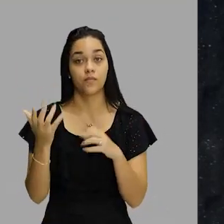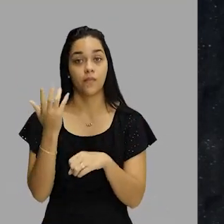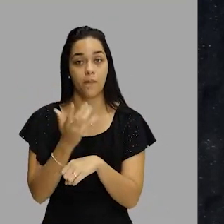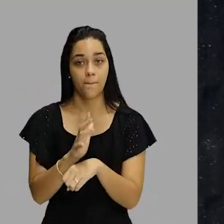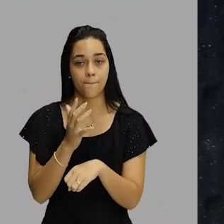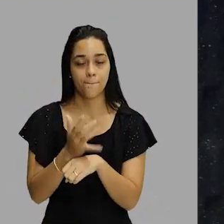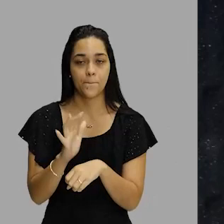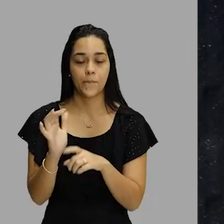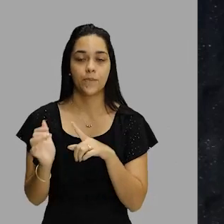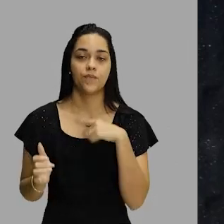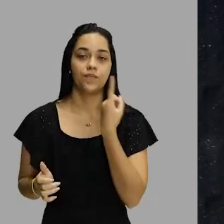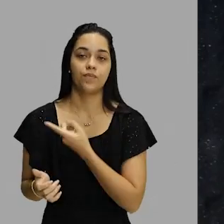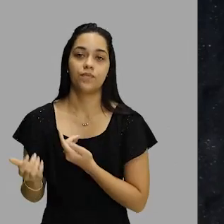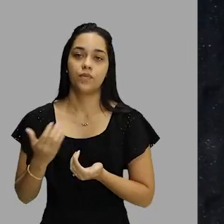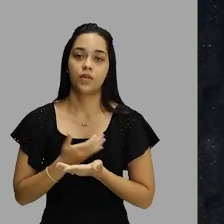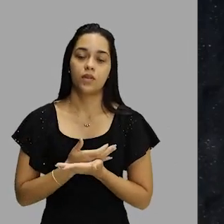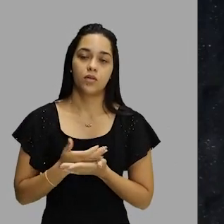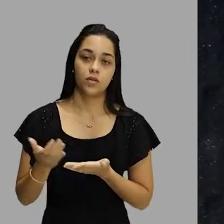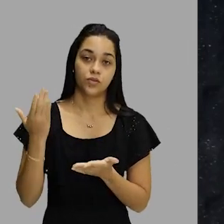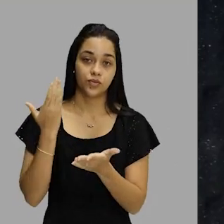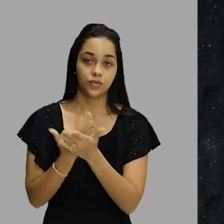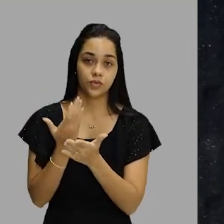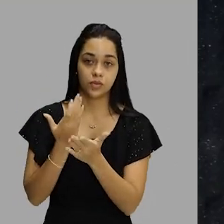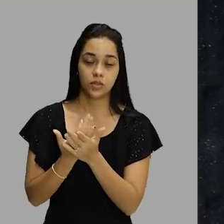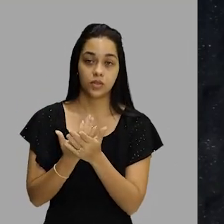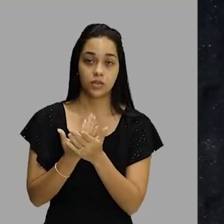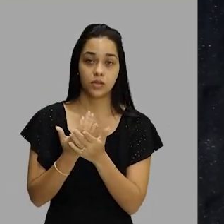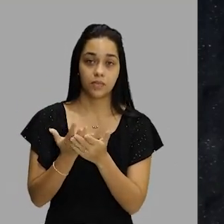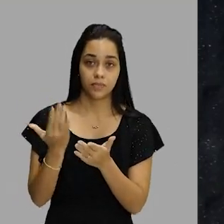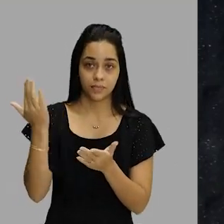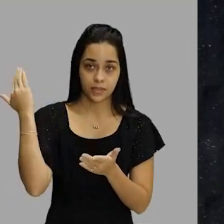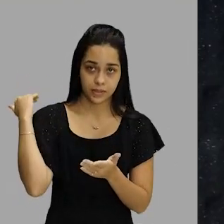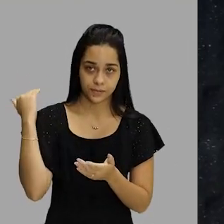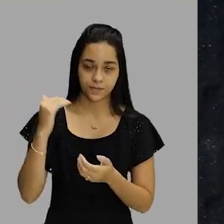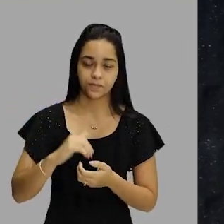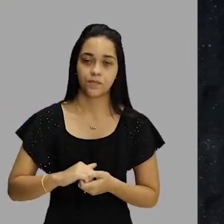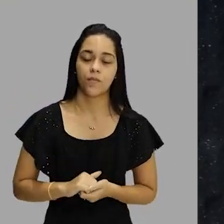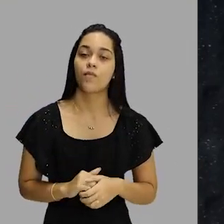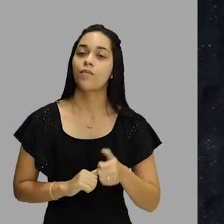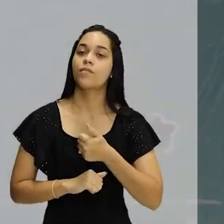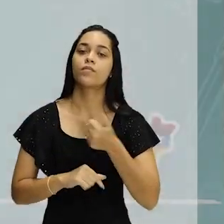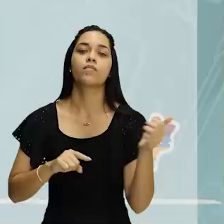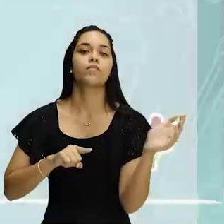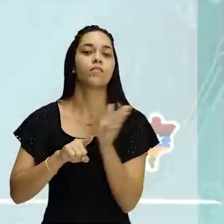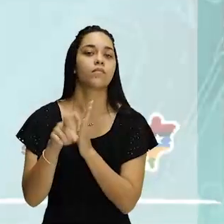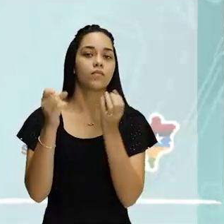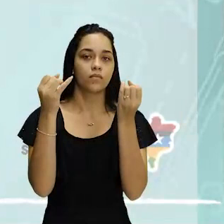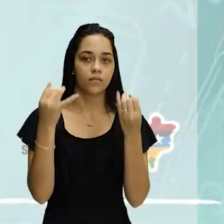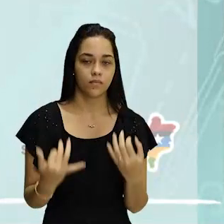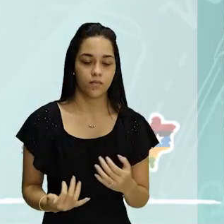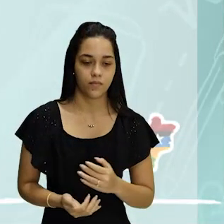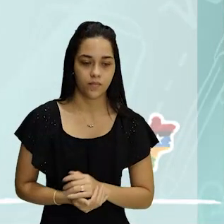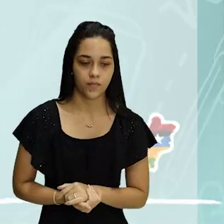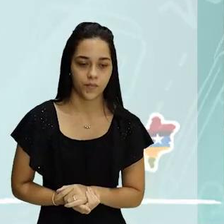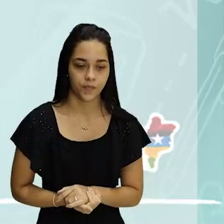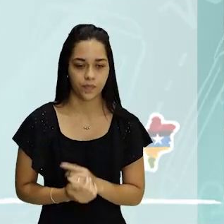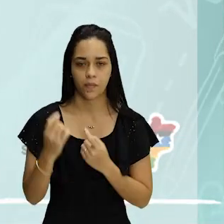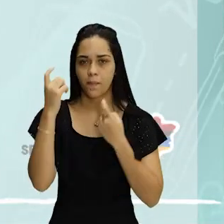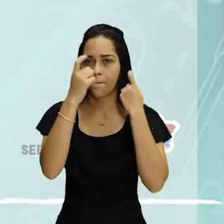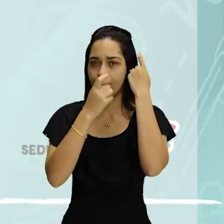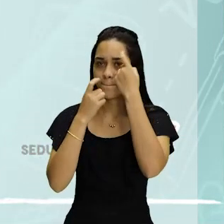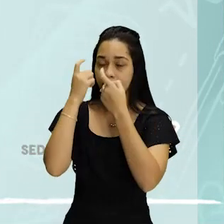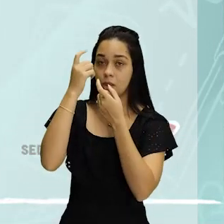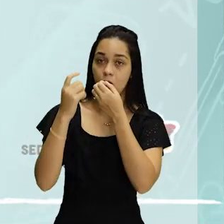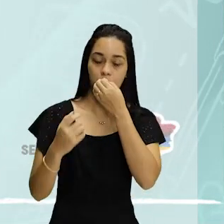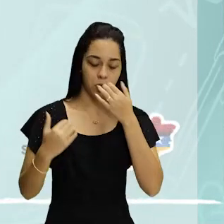prática o que a gente começou estudando nessas aulas anteriores. Então, a primeira questão diz o seguinte: preocupados com a